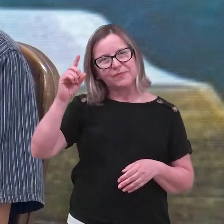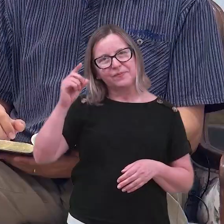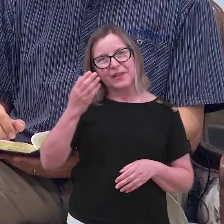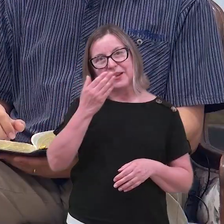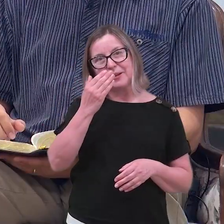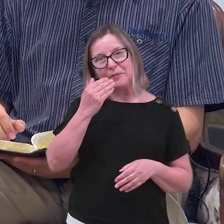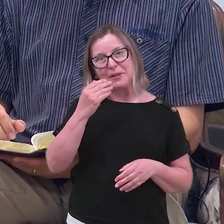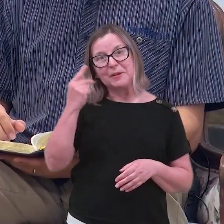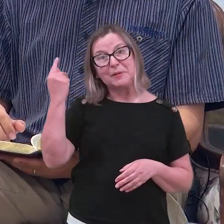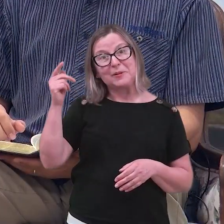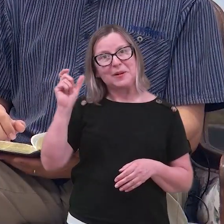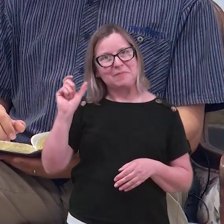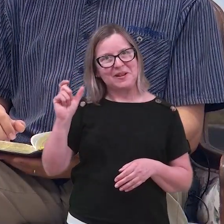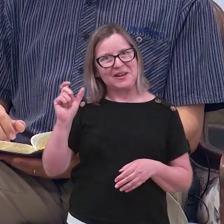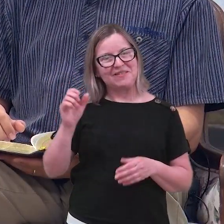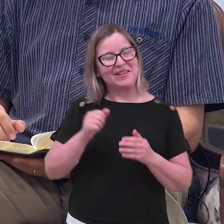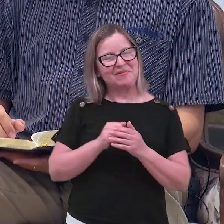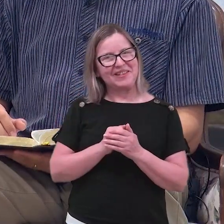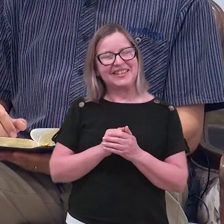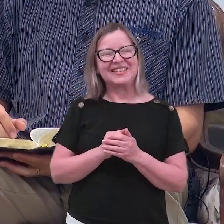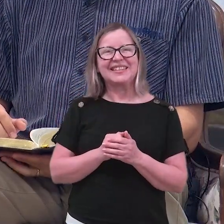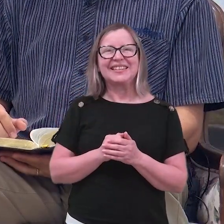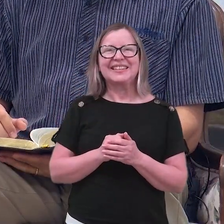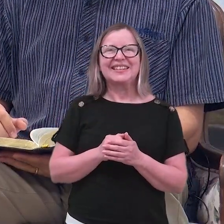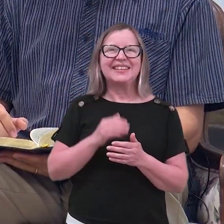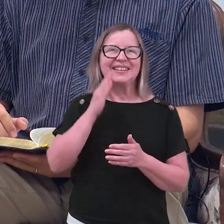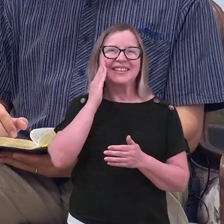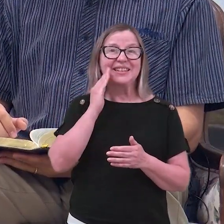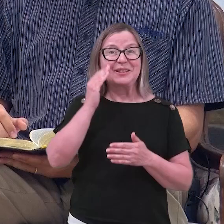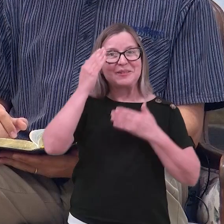da sua palavra. Amém. Querido, obrigado pela